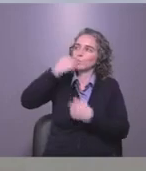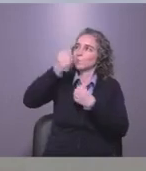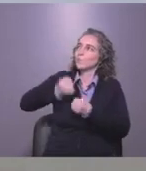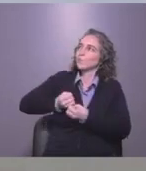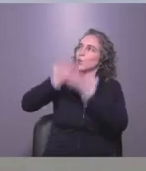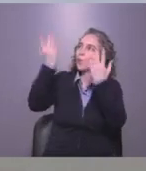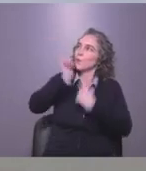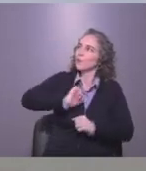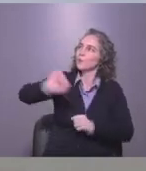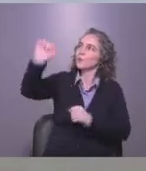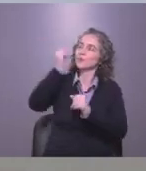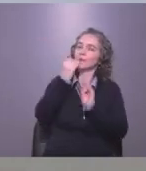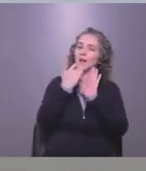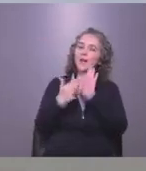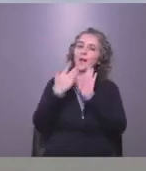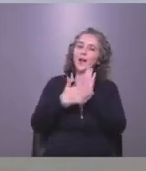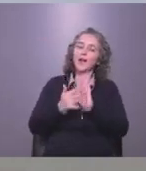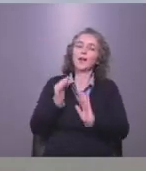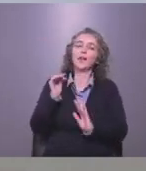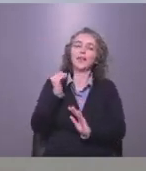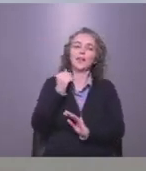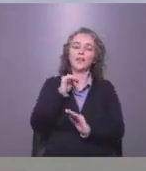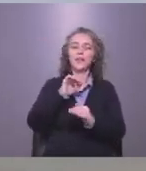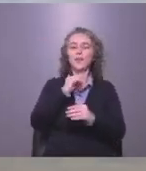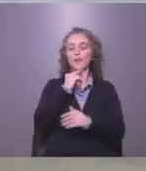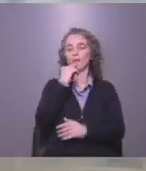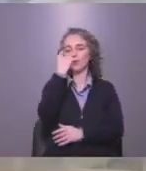glória, cantando numa só voz.